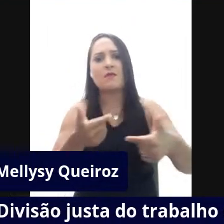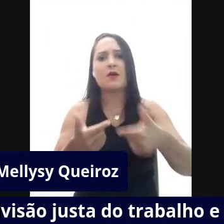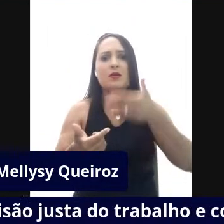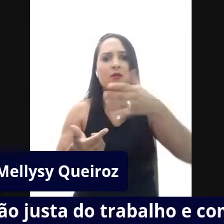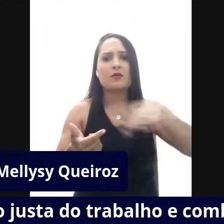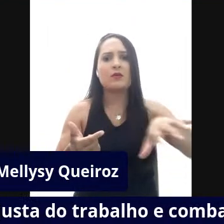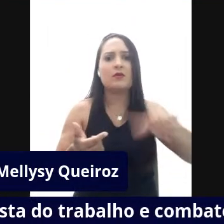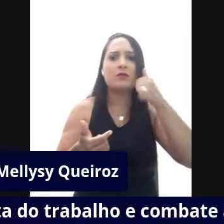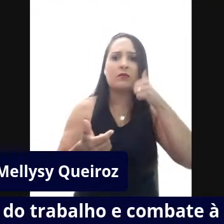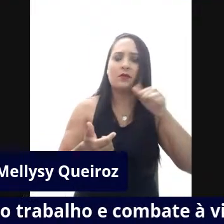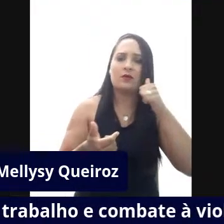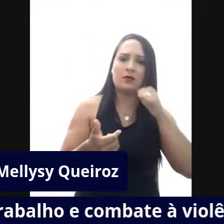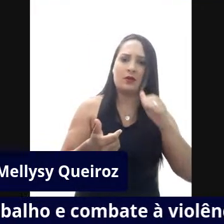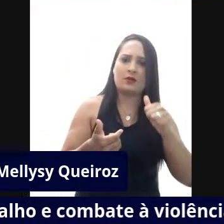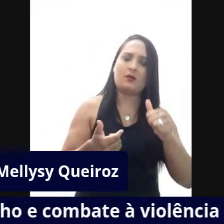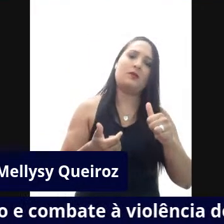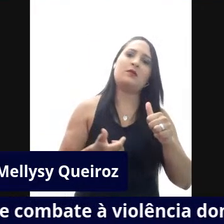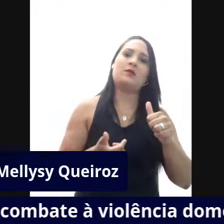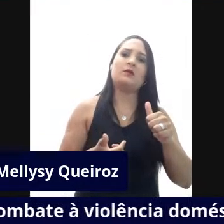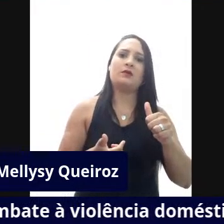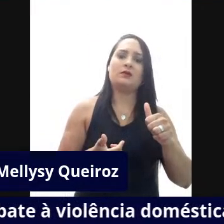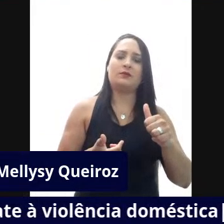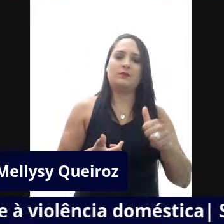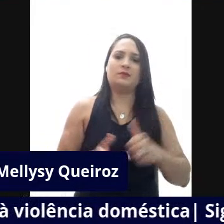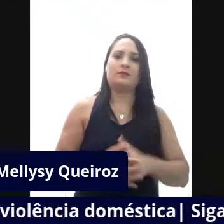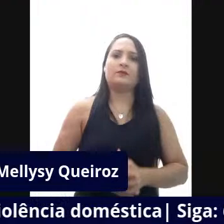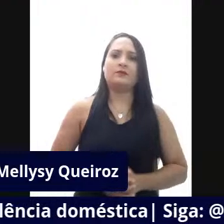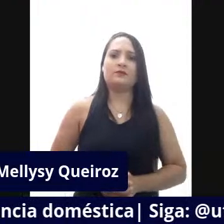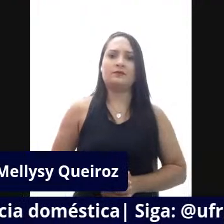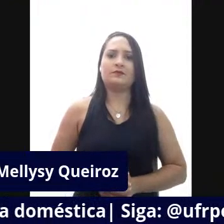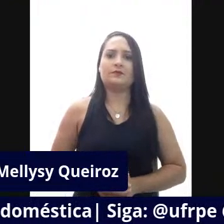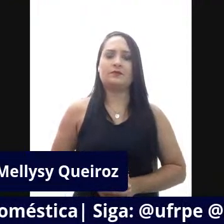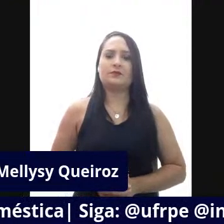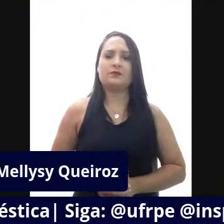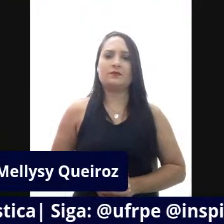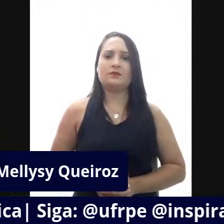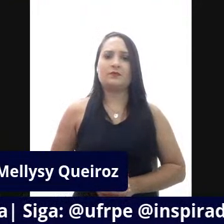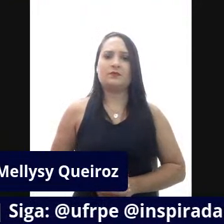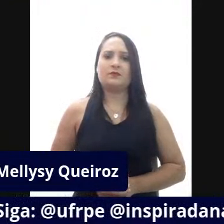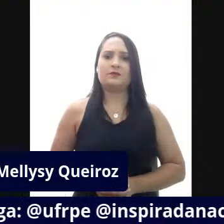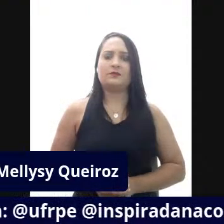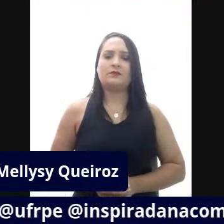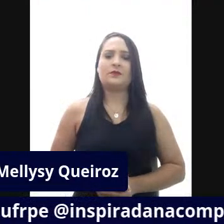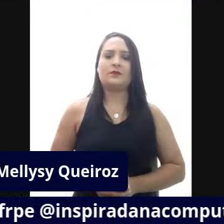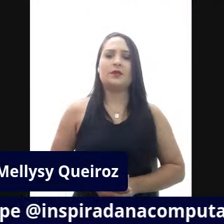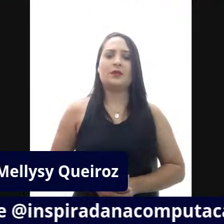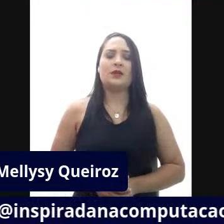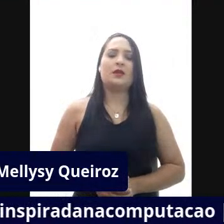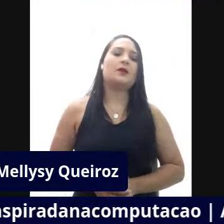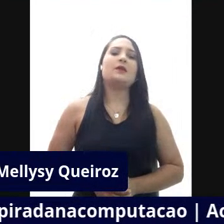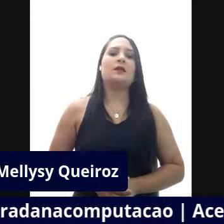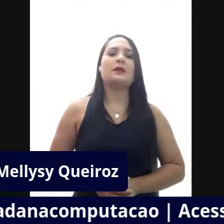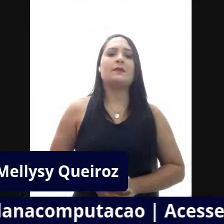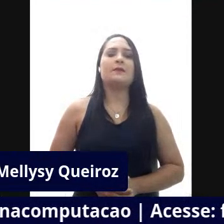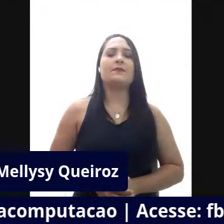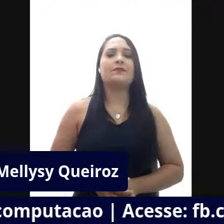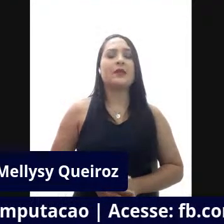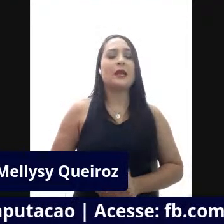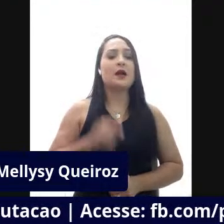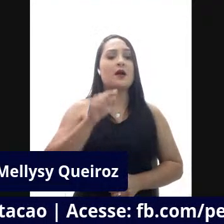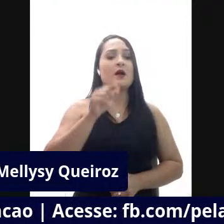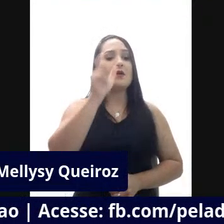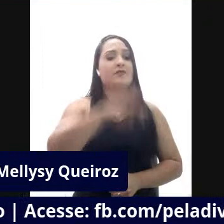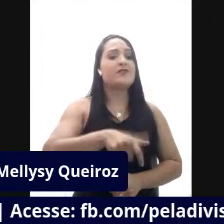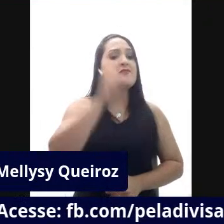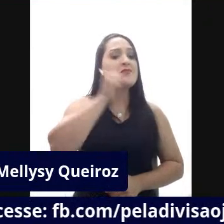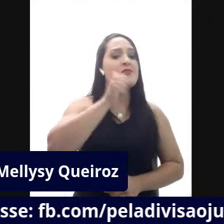vale muito do que o trabalho dos homens. Então, para as mulheres, essa campanha, ela tem uma importância